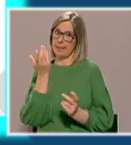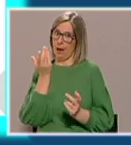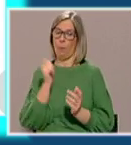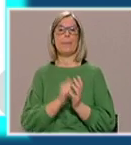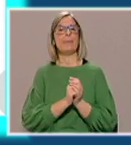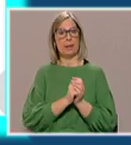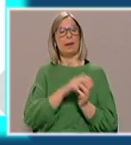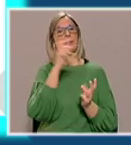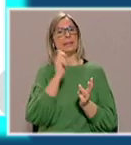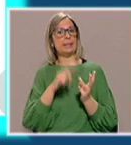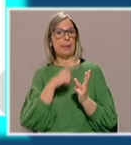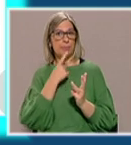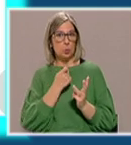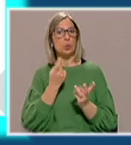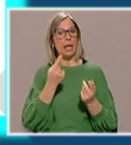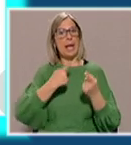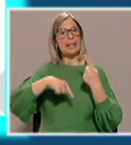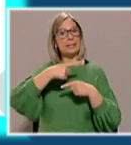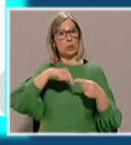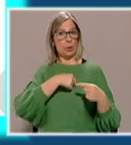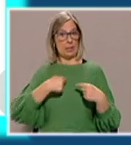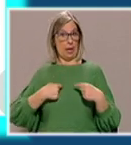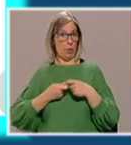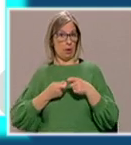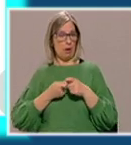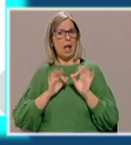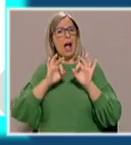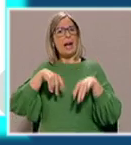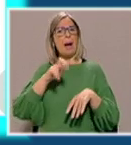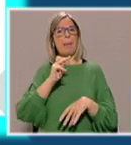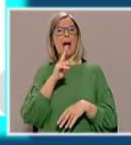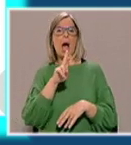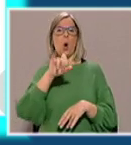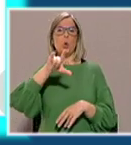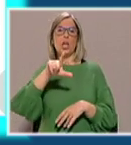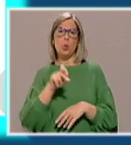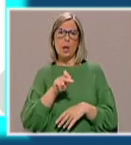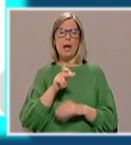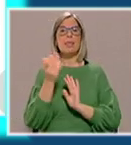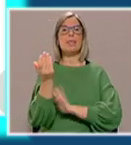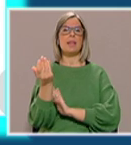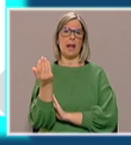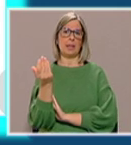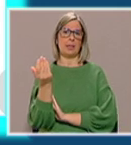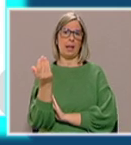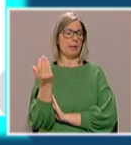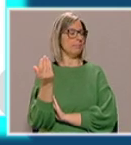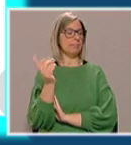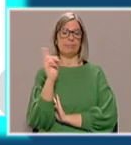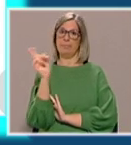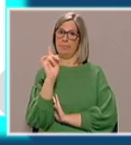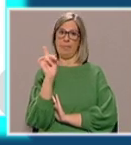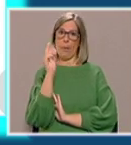pergunta, a circulação pulmonar termina na aurícula direita. Será que esta afirmação é verdadeira ou falsa? É